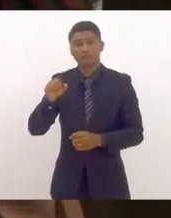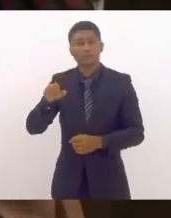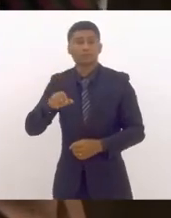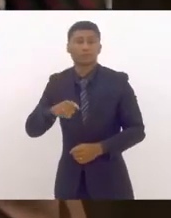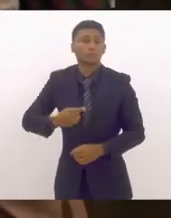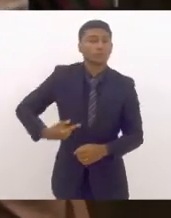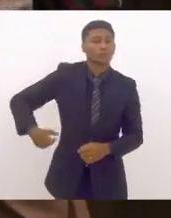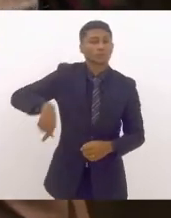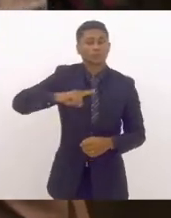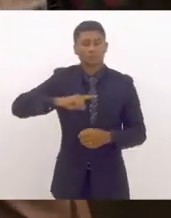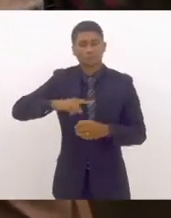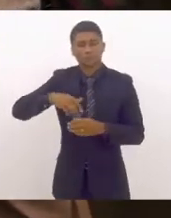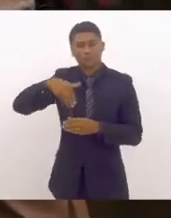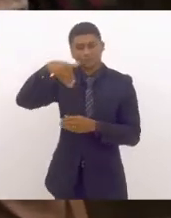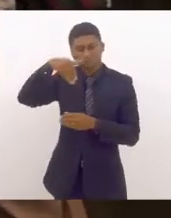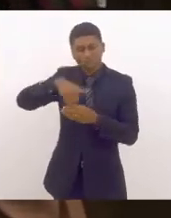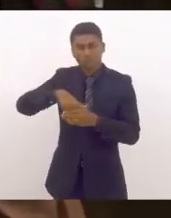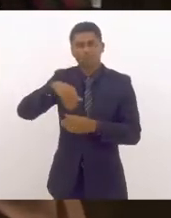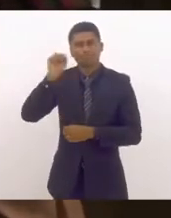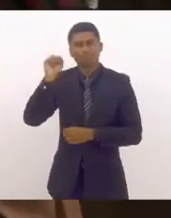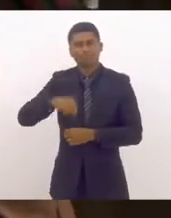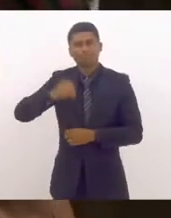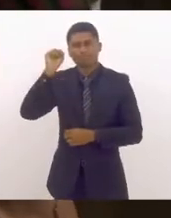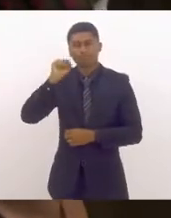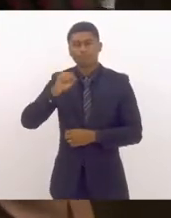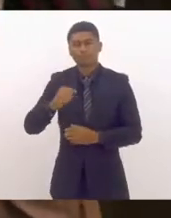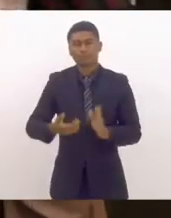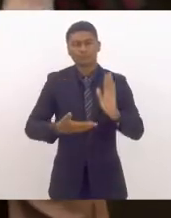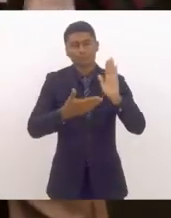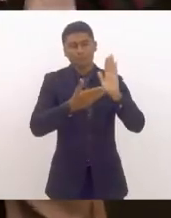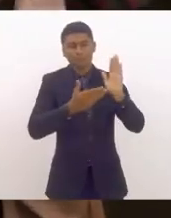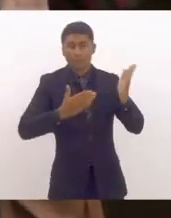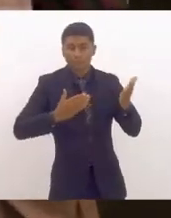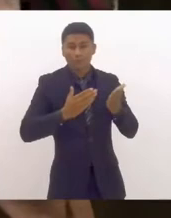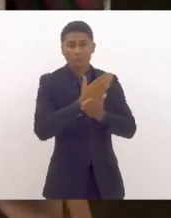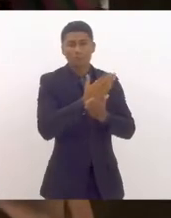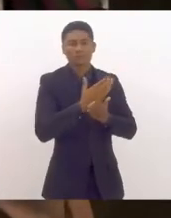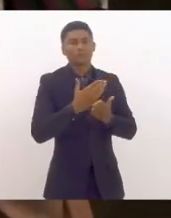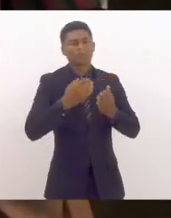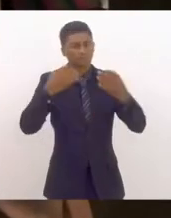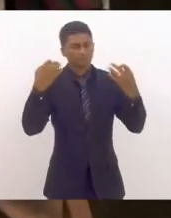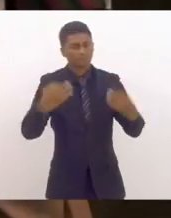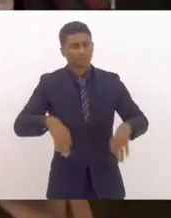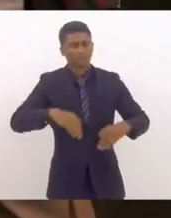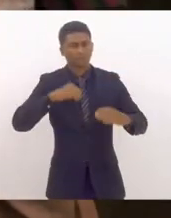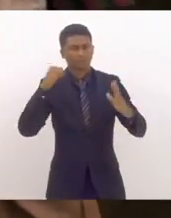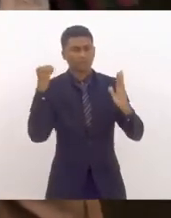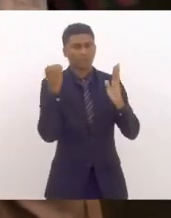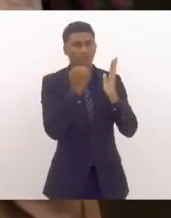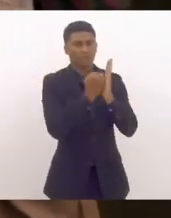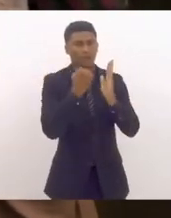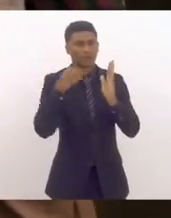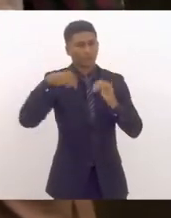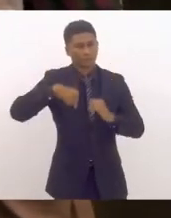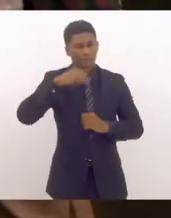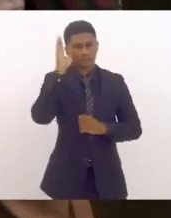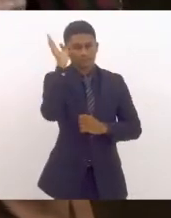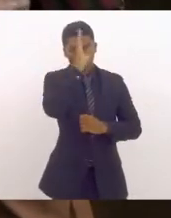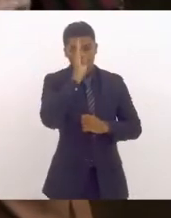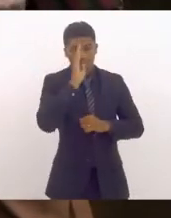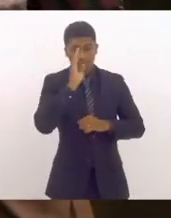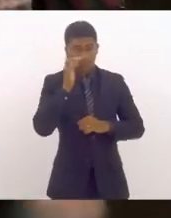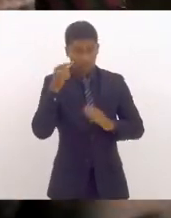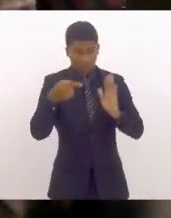possa aprovar um projeto que vai fazer história para o Brasil. Ao virar lei, nós poderemos, de